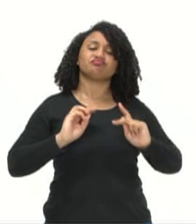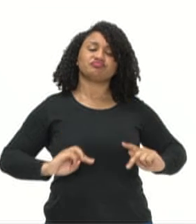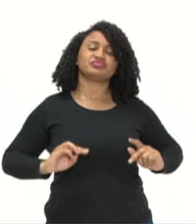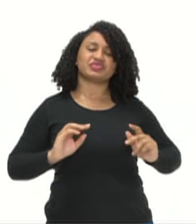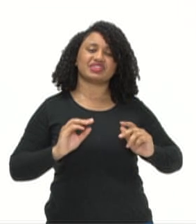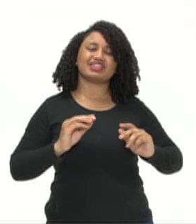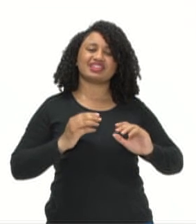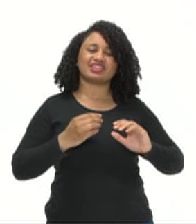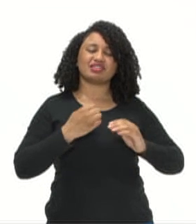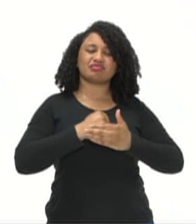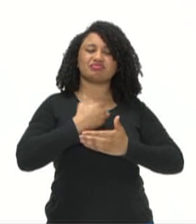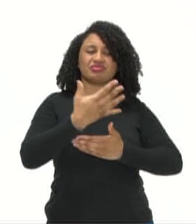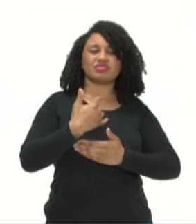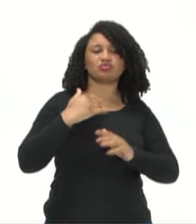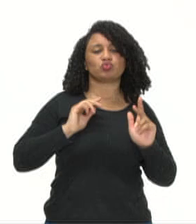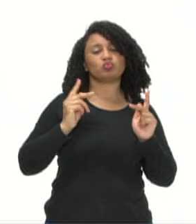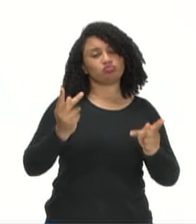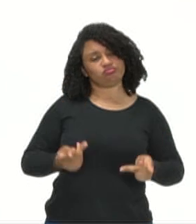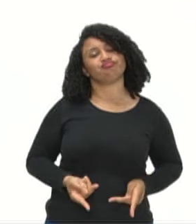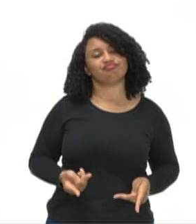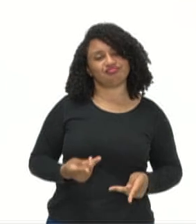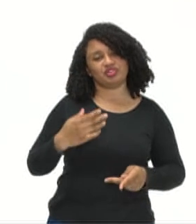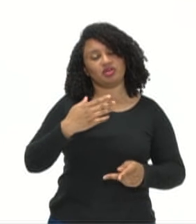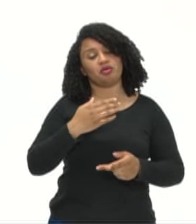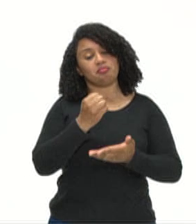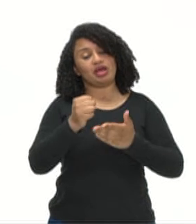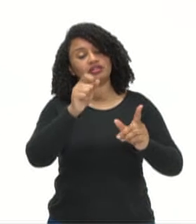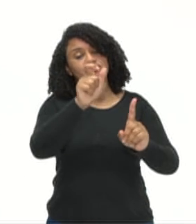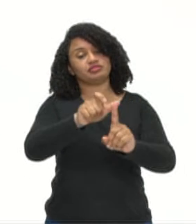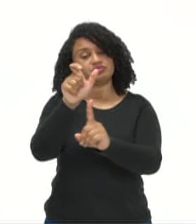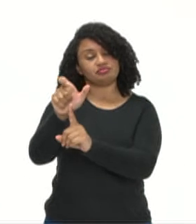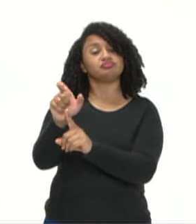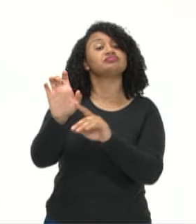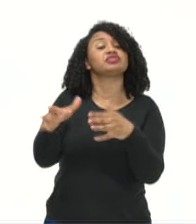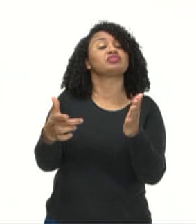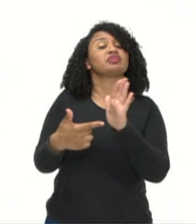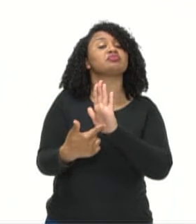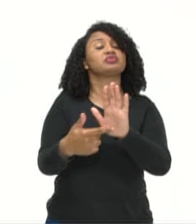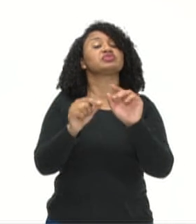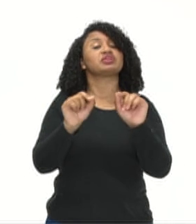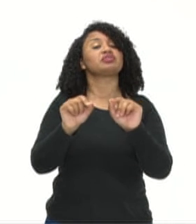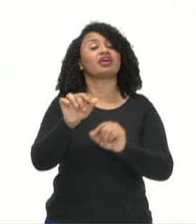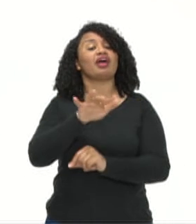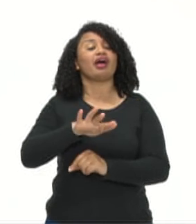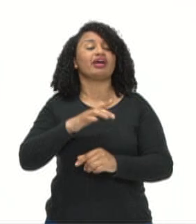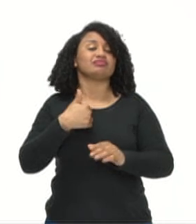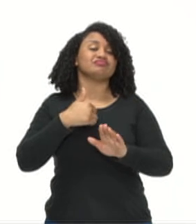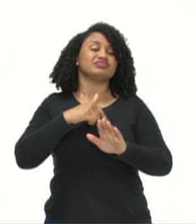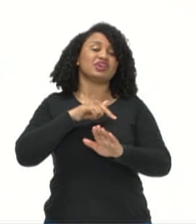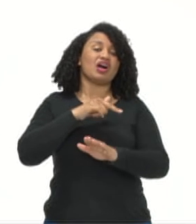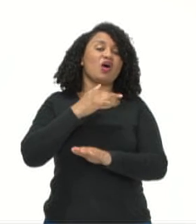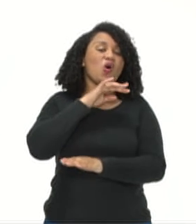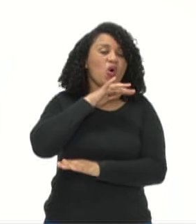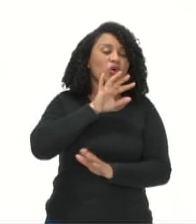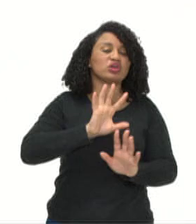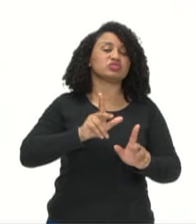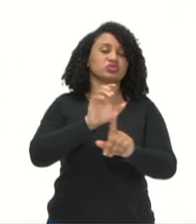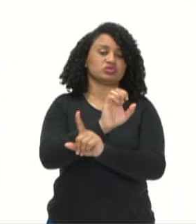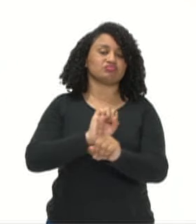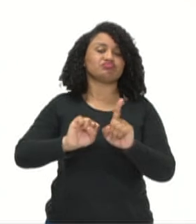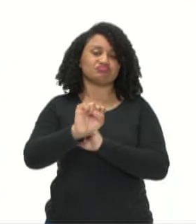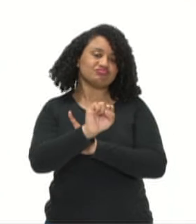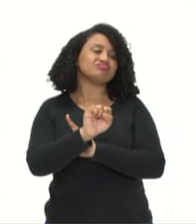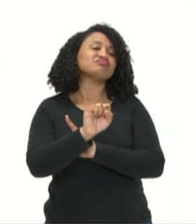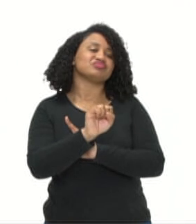seus personagens. E com isso, o que ele vem revelar? O lado negativo da sociedade, bem